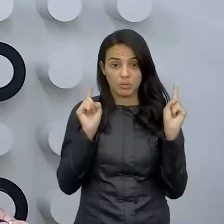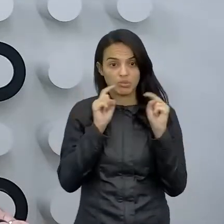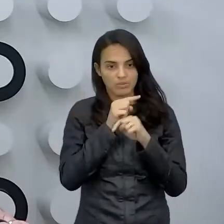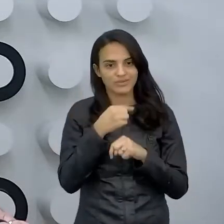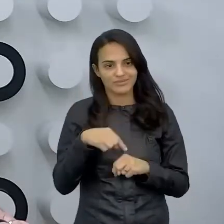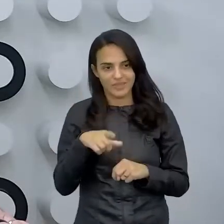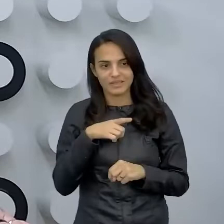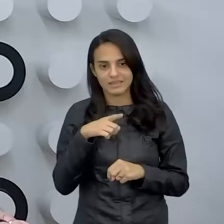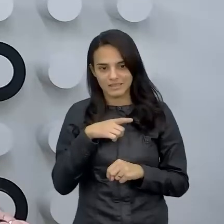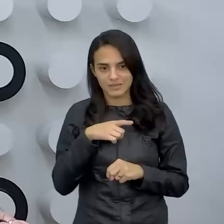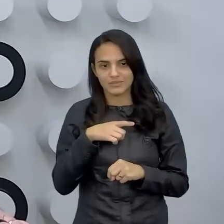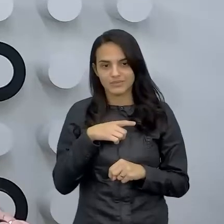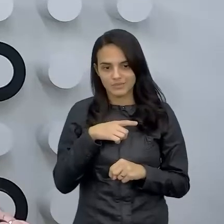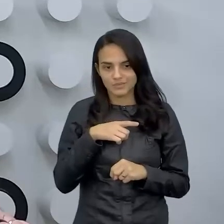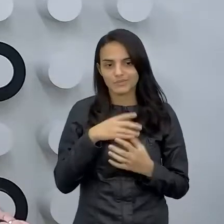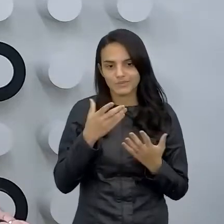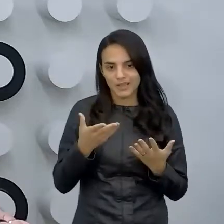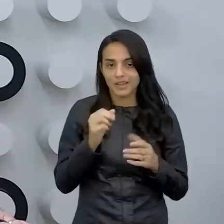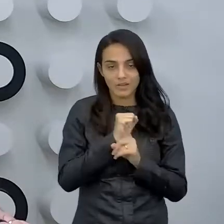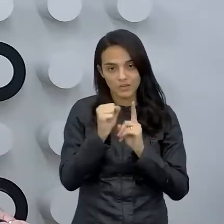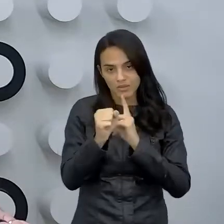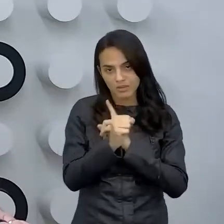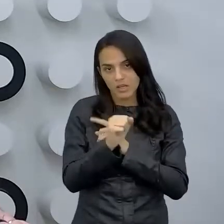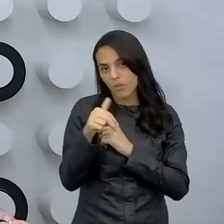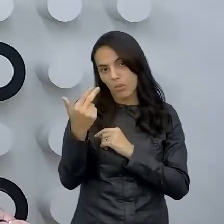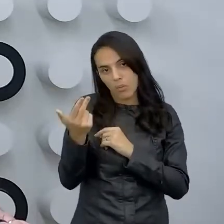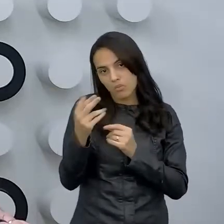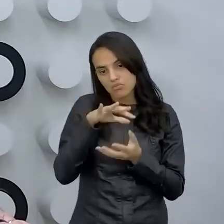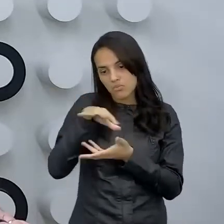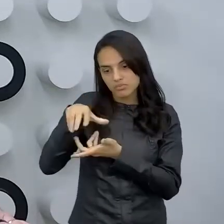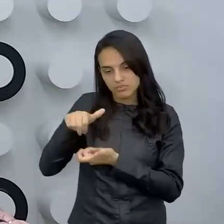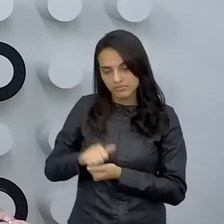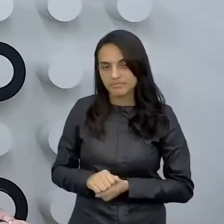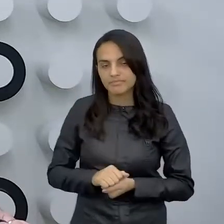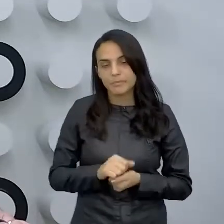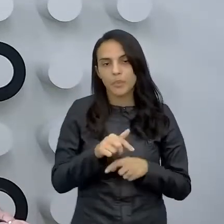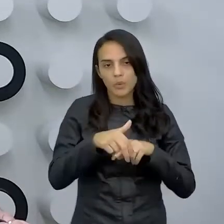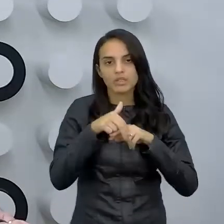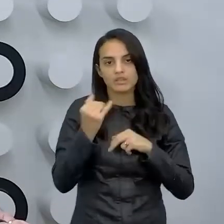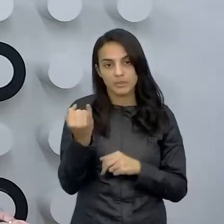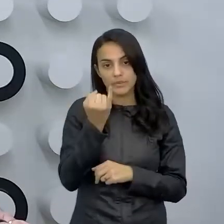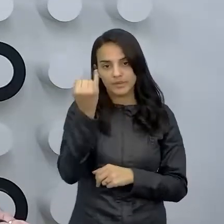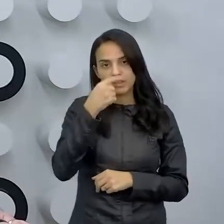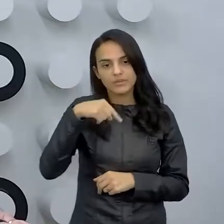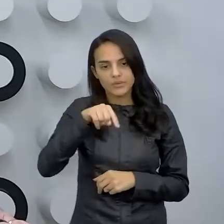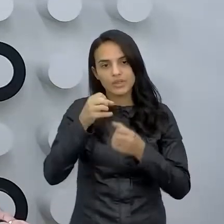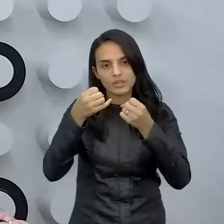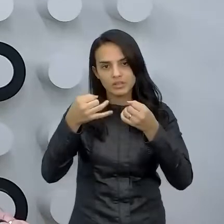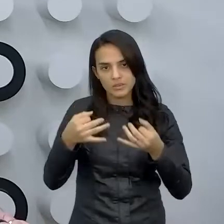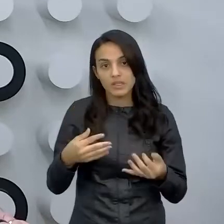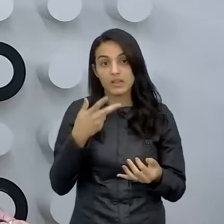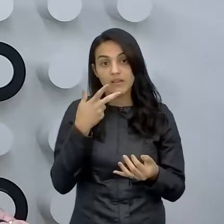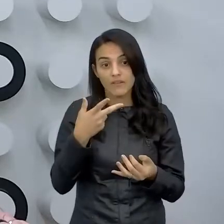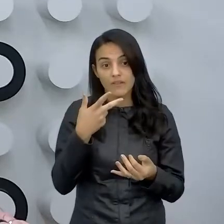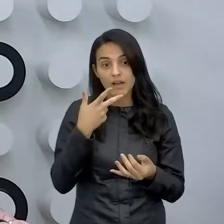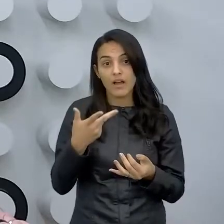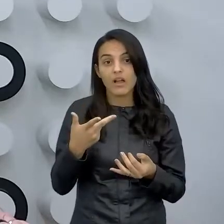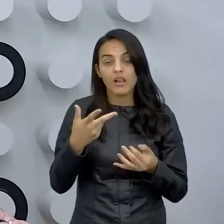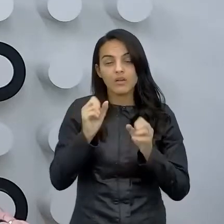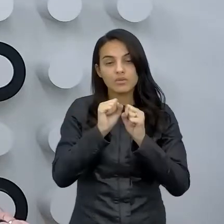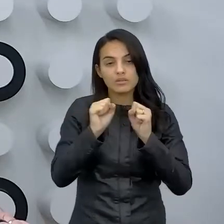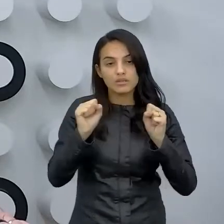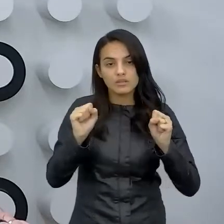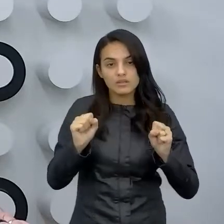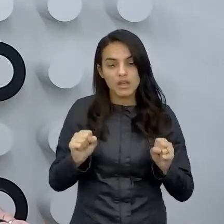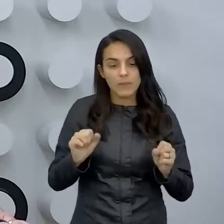nós temos aqui, tanto na sociedade como no planeta, né? Por isso que a importância de quando a gente fala sobre o sistema Terra, né?